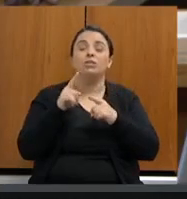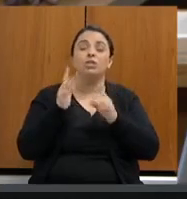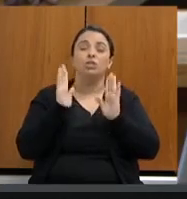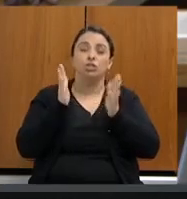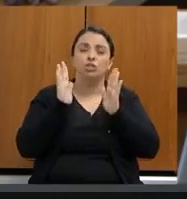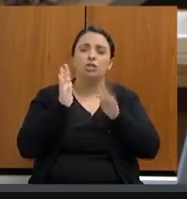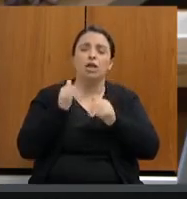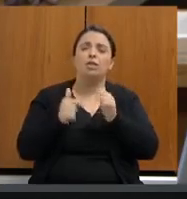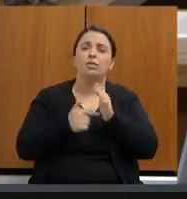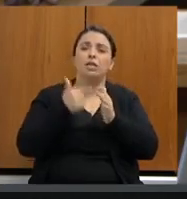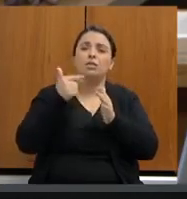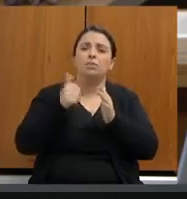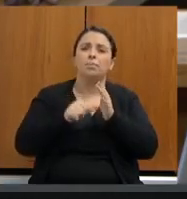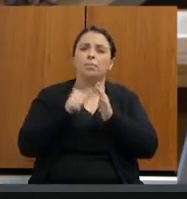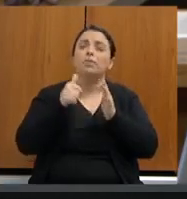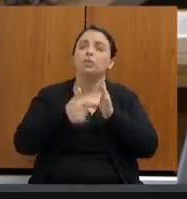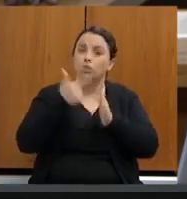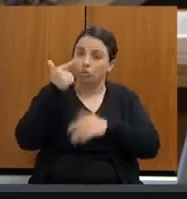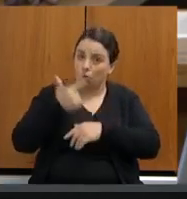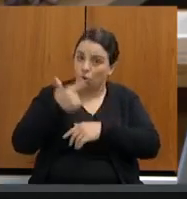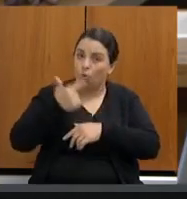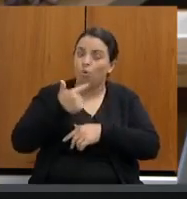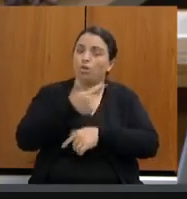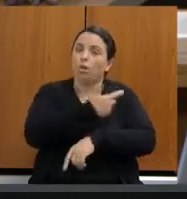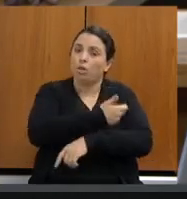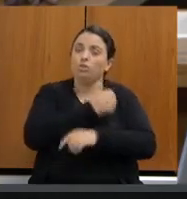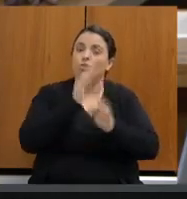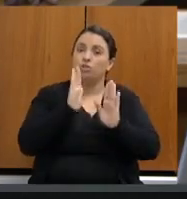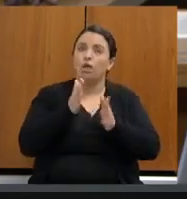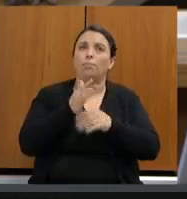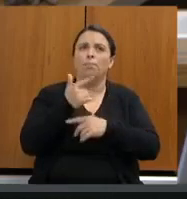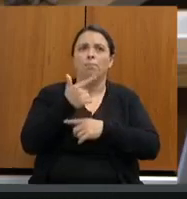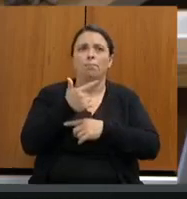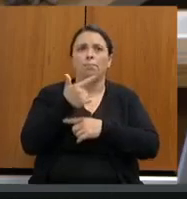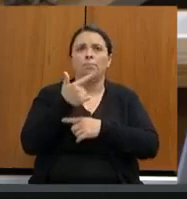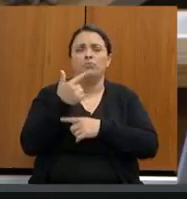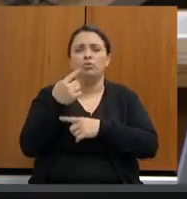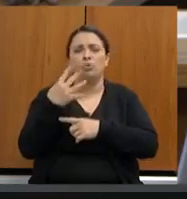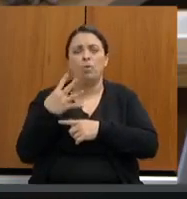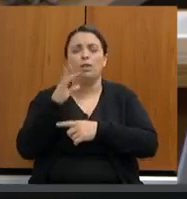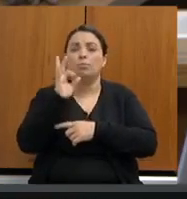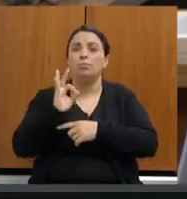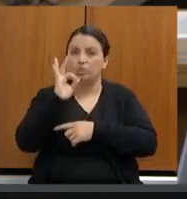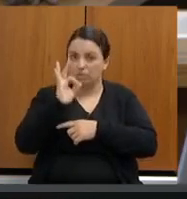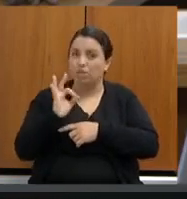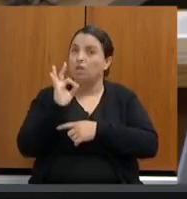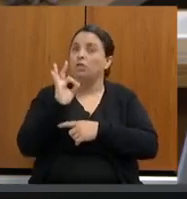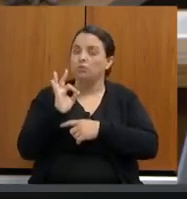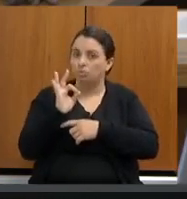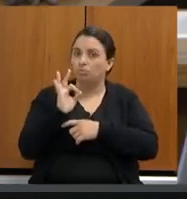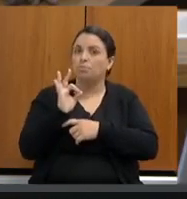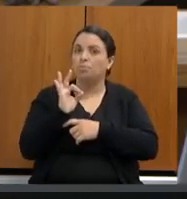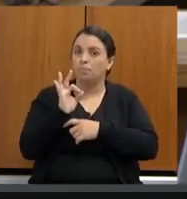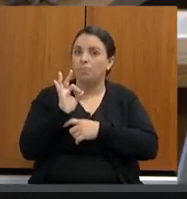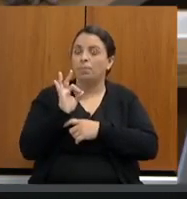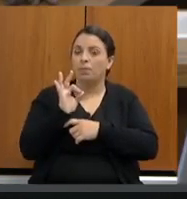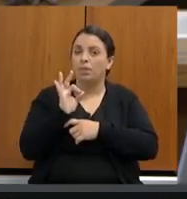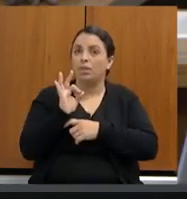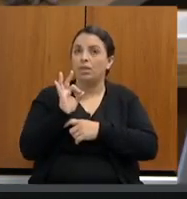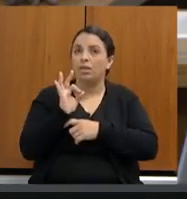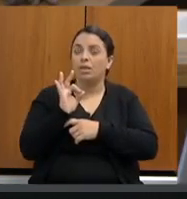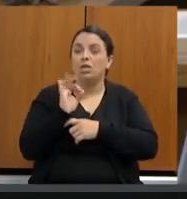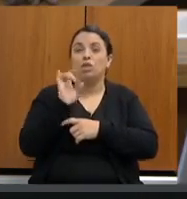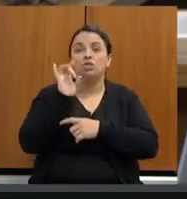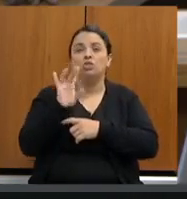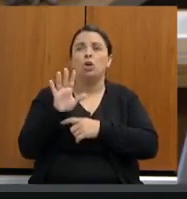foi falado com 24 por cento e em menos de 10 porcento